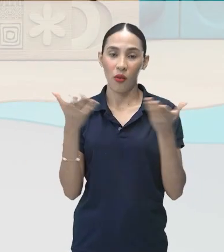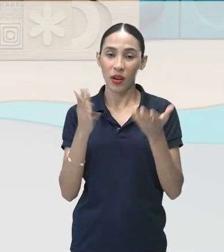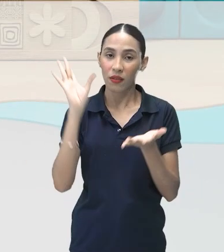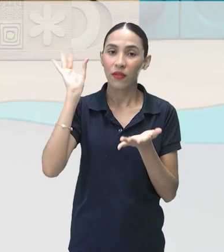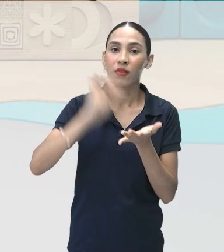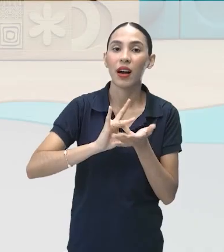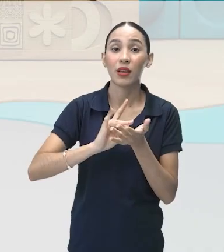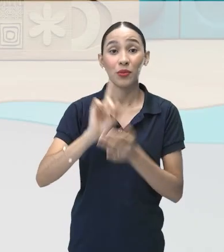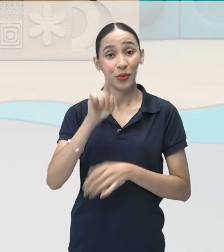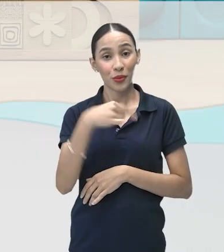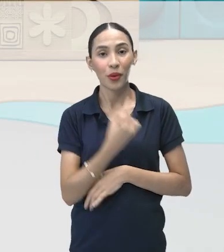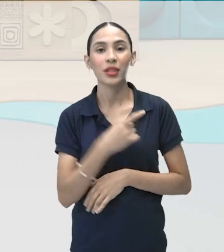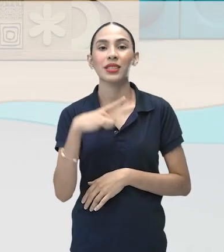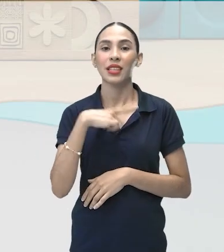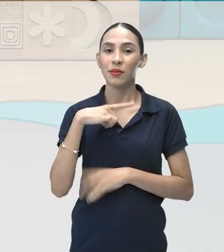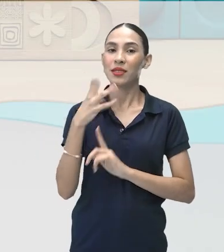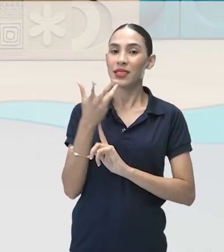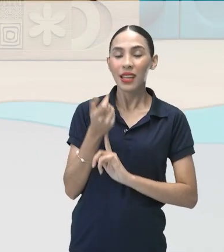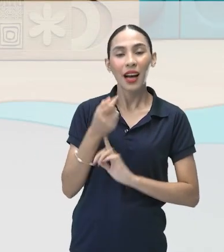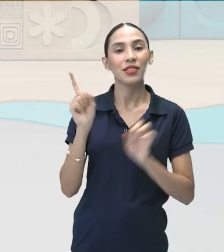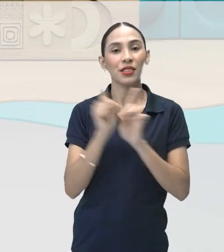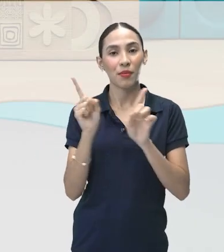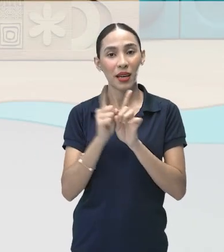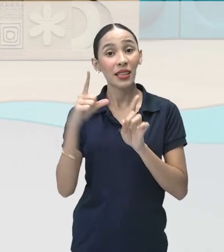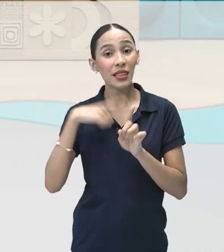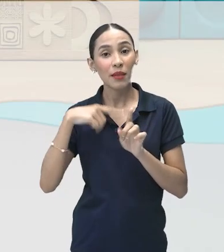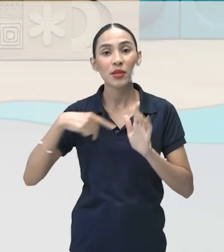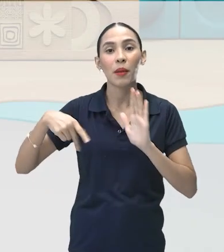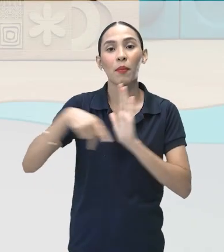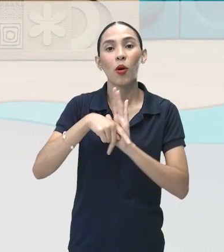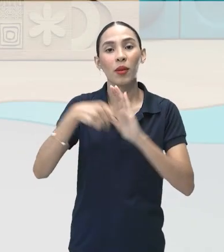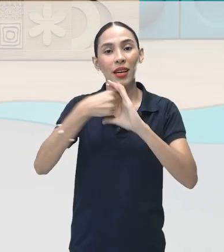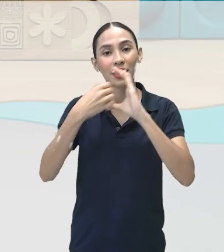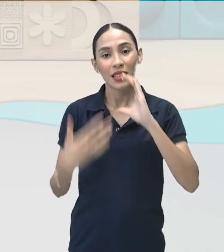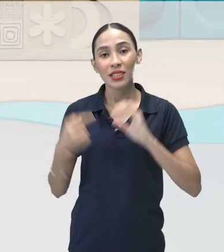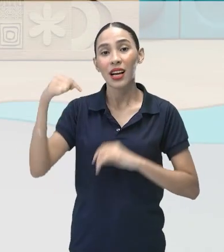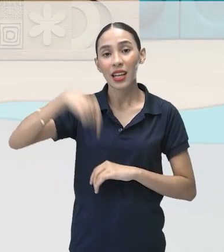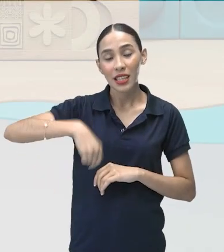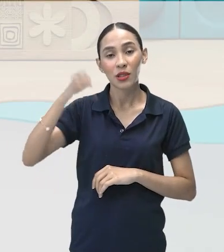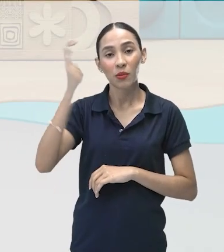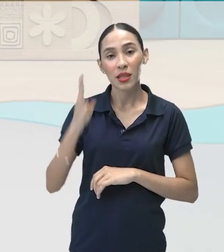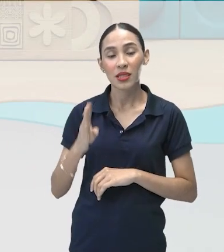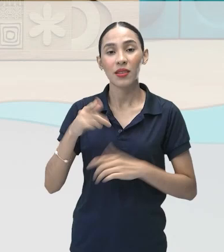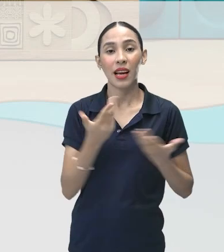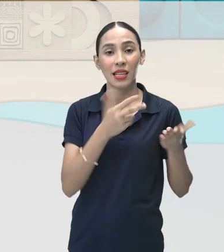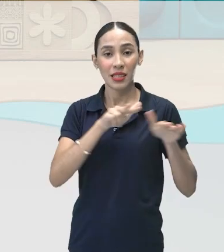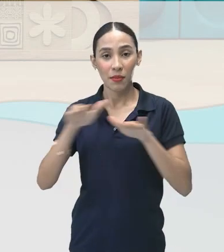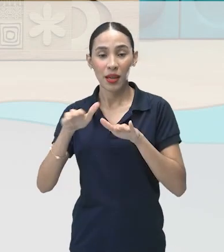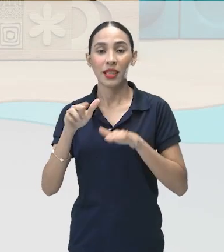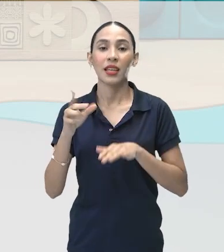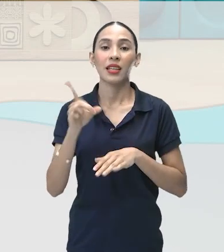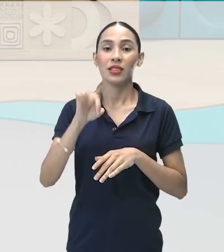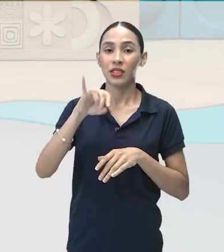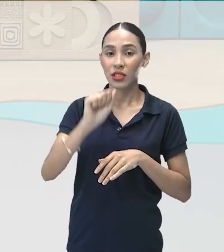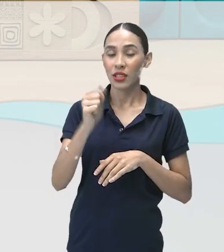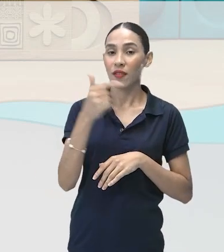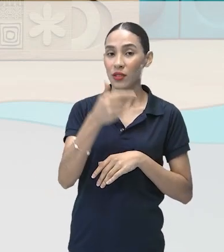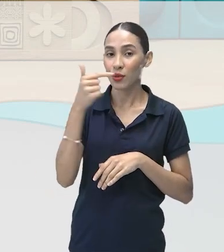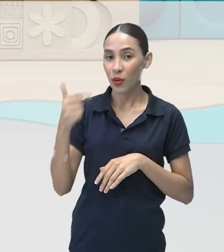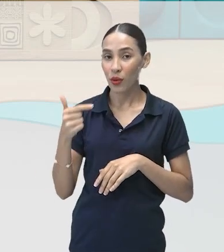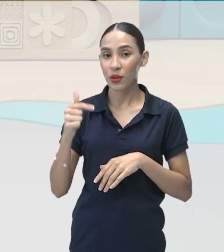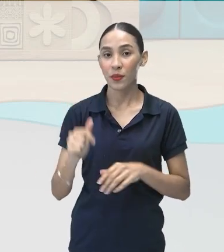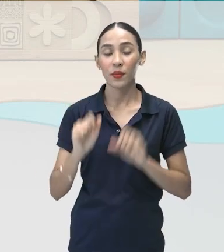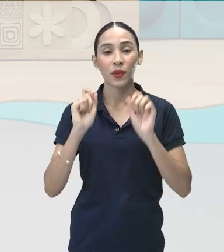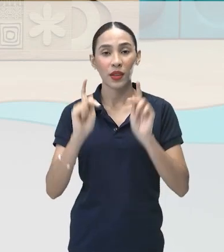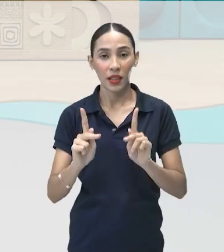né, dizendo nós temos arte, nós temos tendência, nós temos a nossa característica, que é a Semana de 22. Certo? Então,